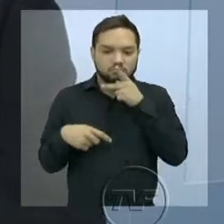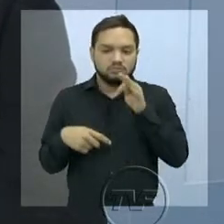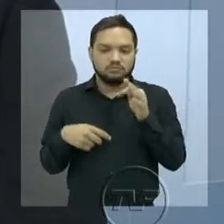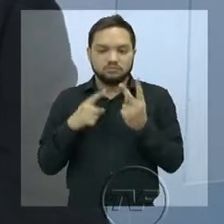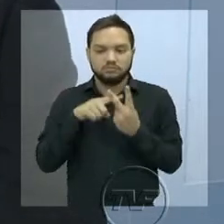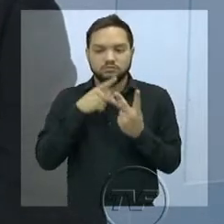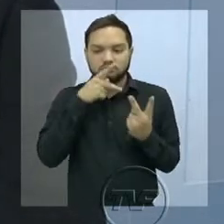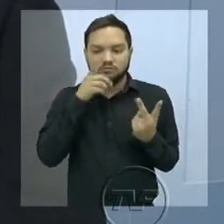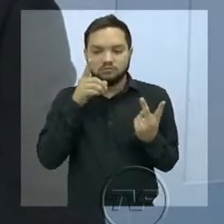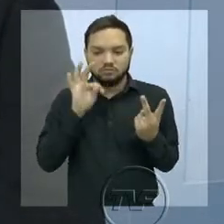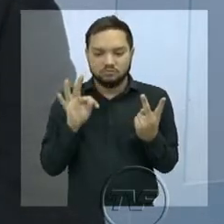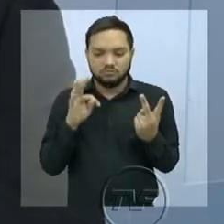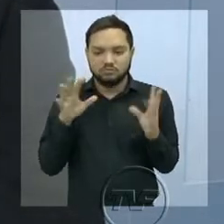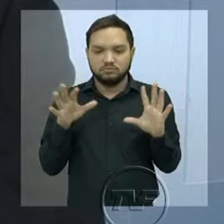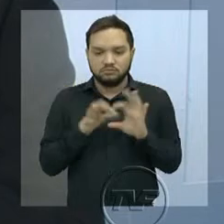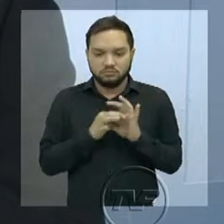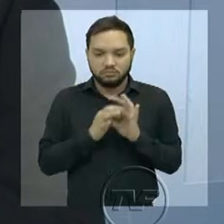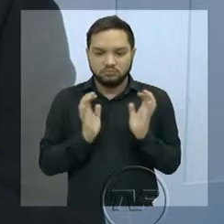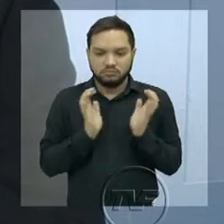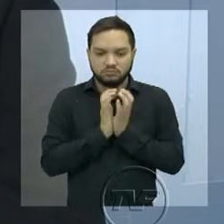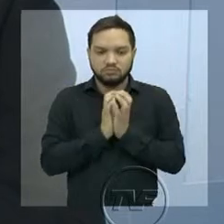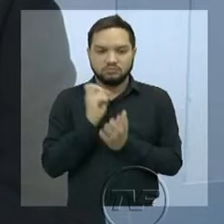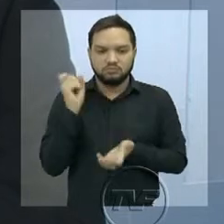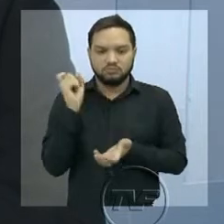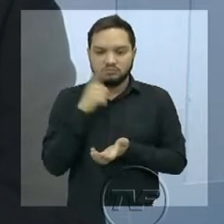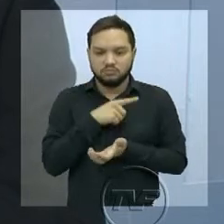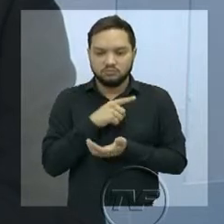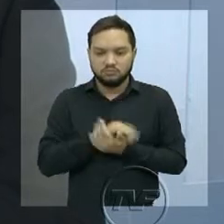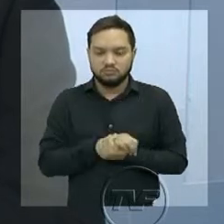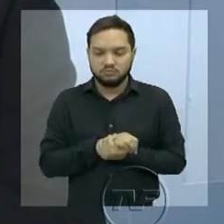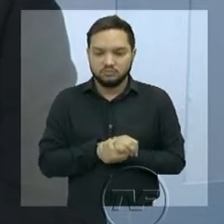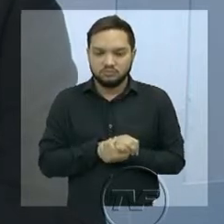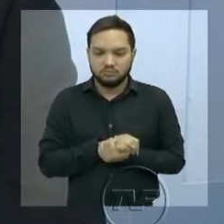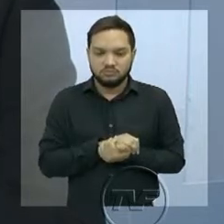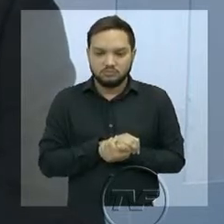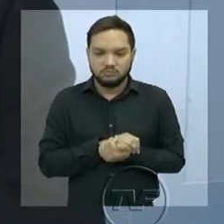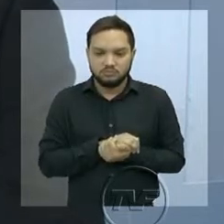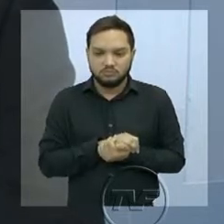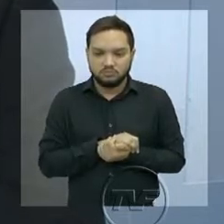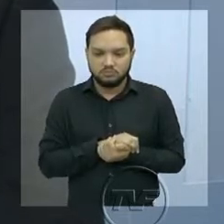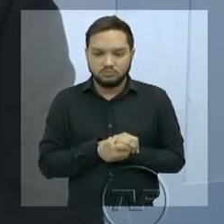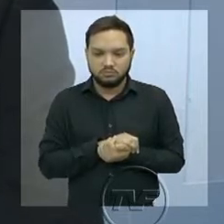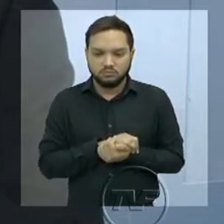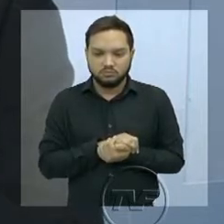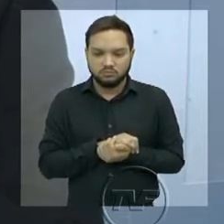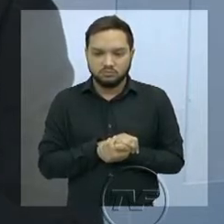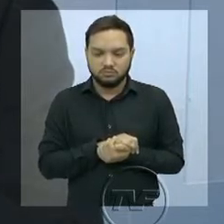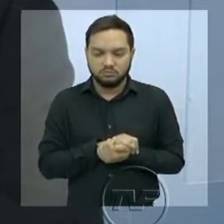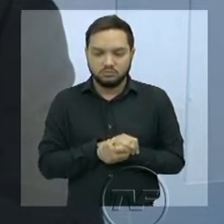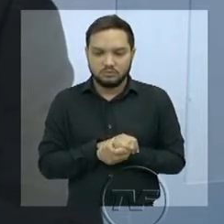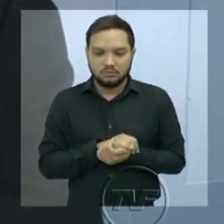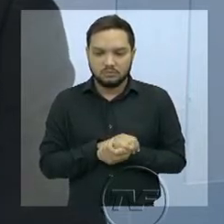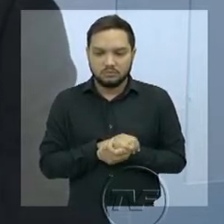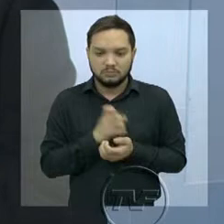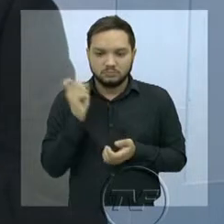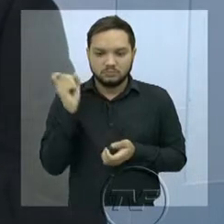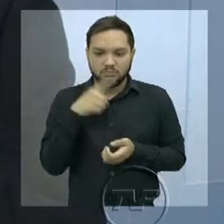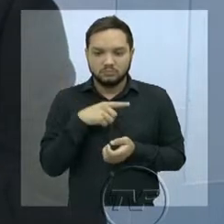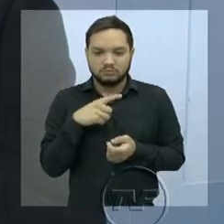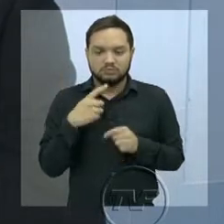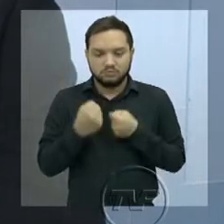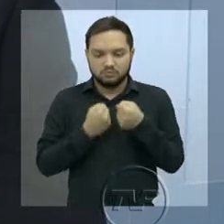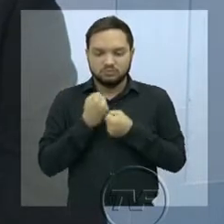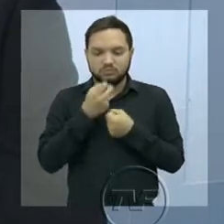PDT numa chapa única, tá entendendo? Para fazer o sucessor de Roberto Cláudio. Porque, na